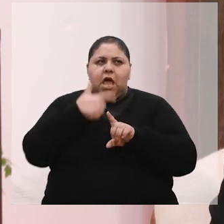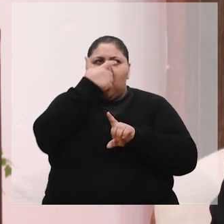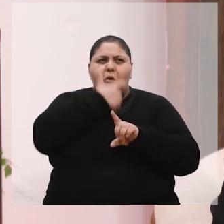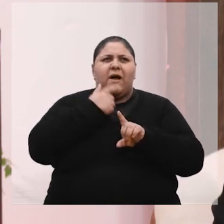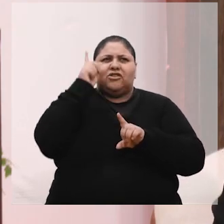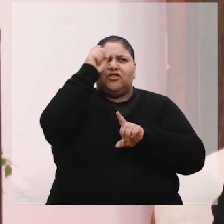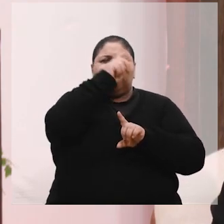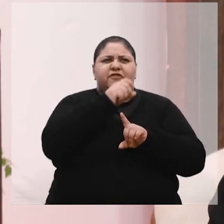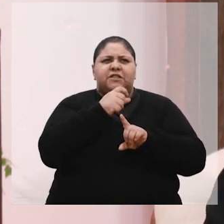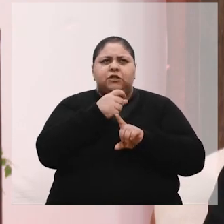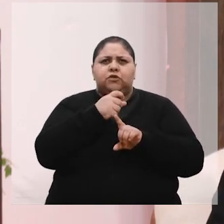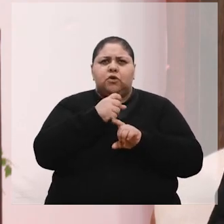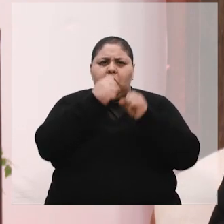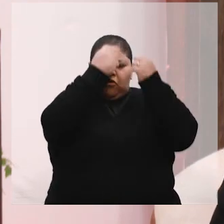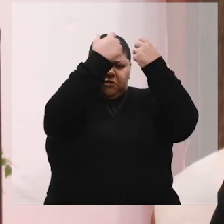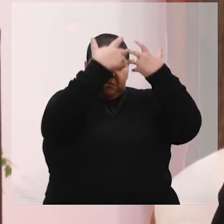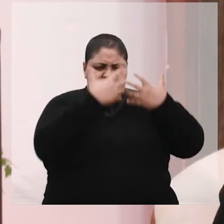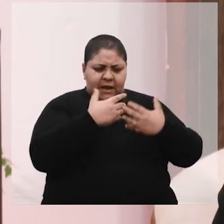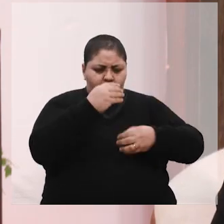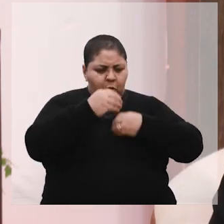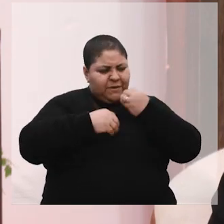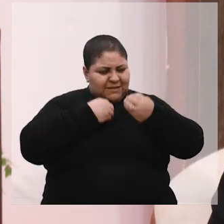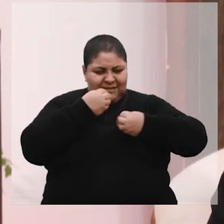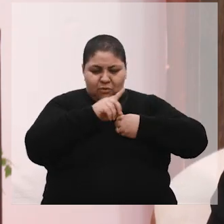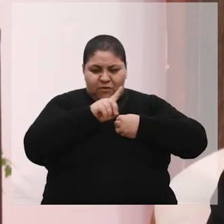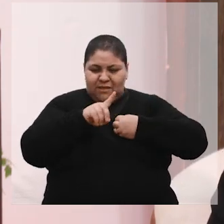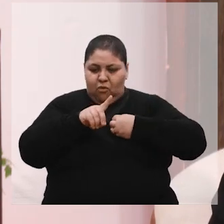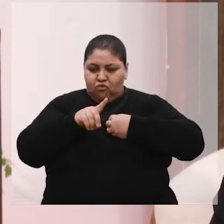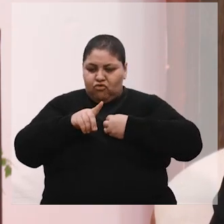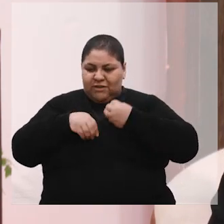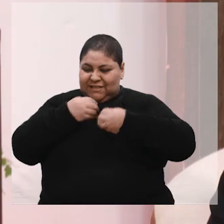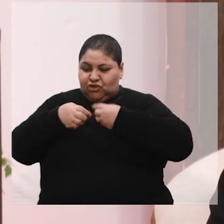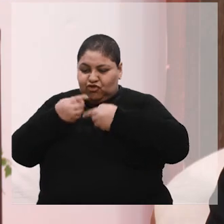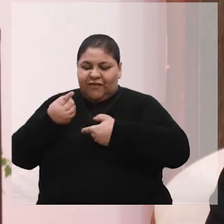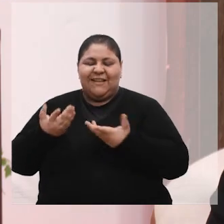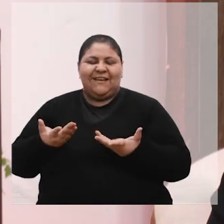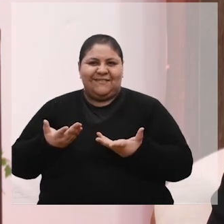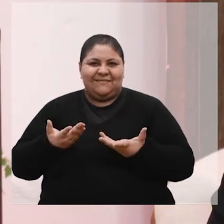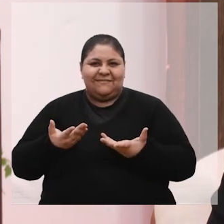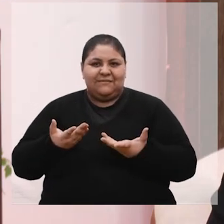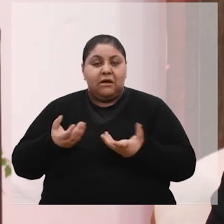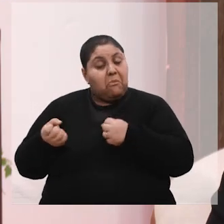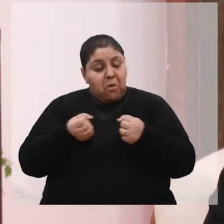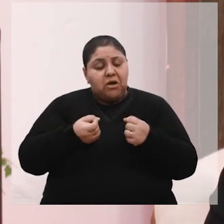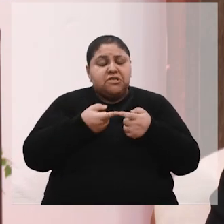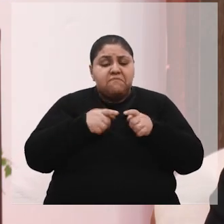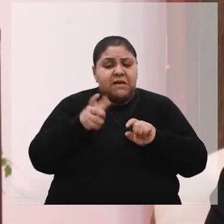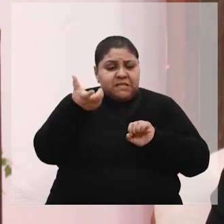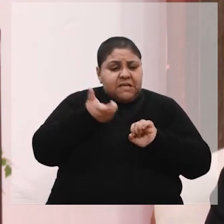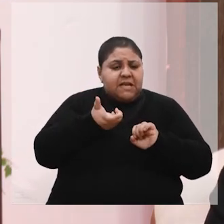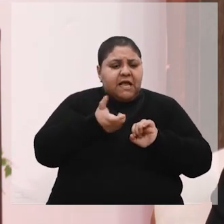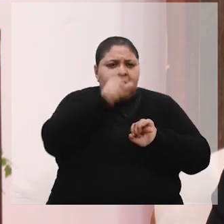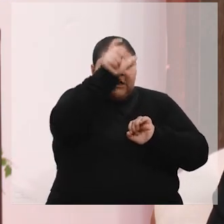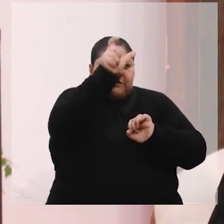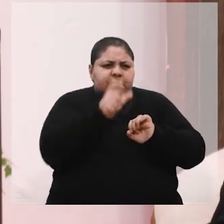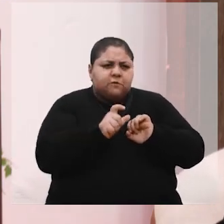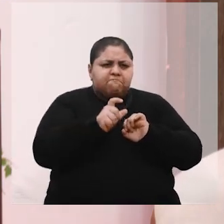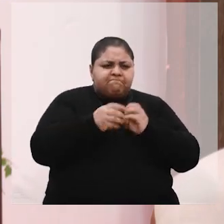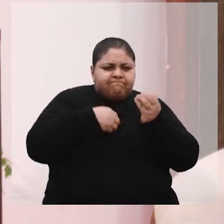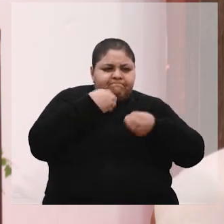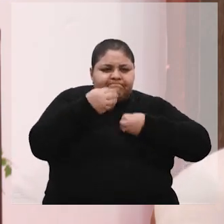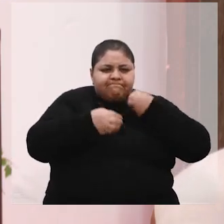tu descrever uma sensação que tu não sentiu. É possível. Mas eu queria realmente que as pessoas se